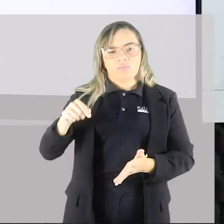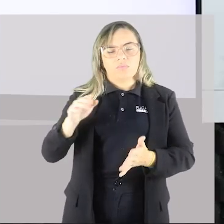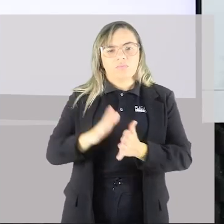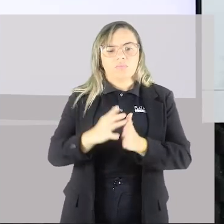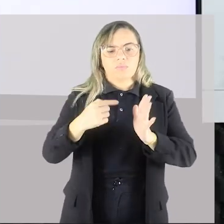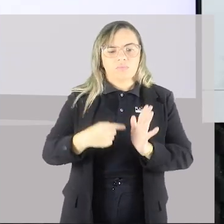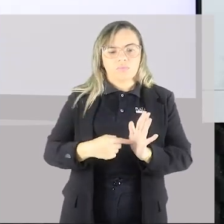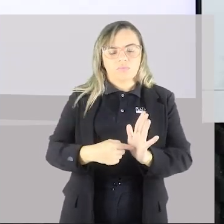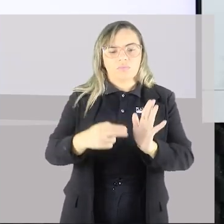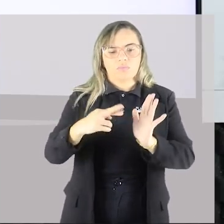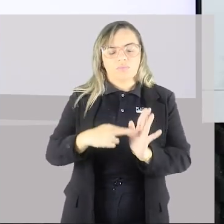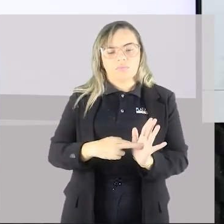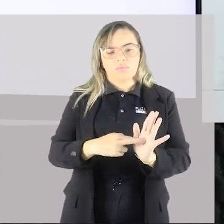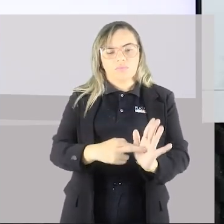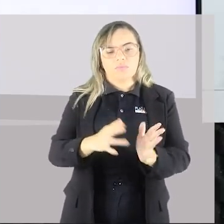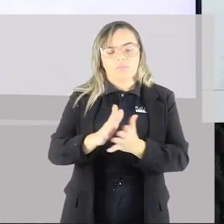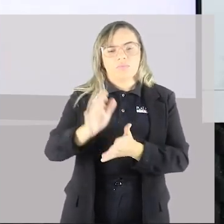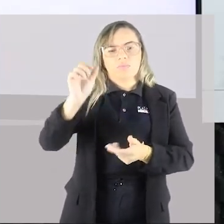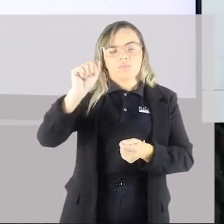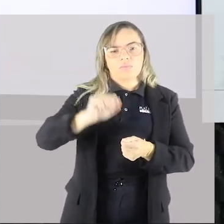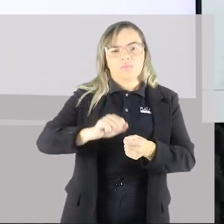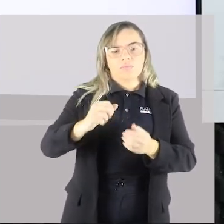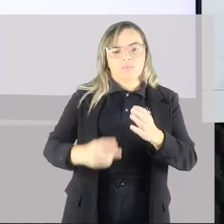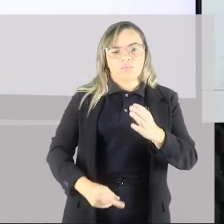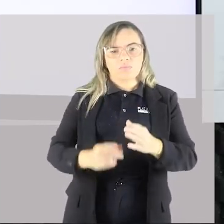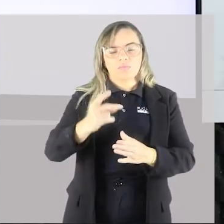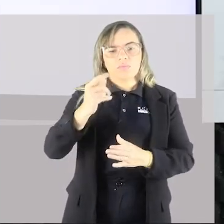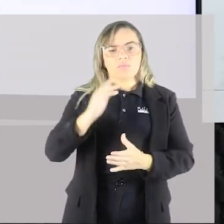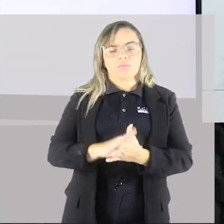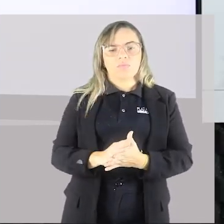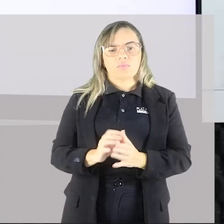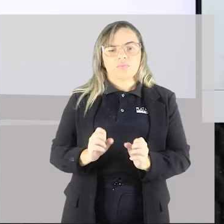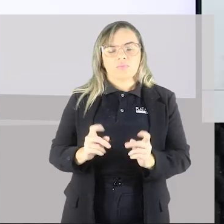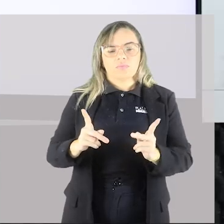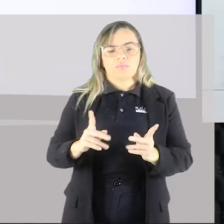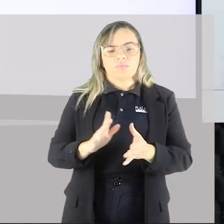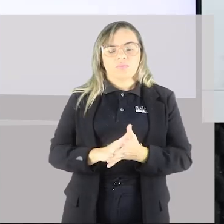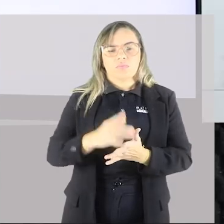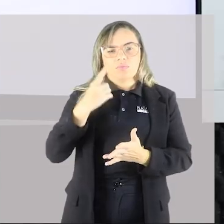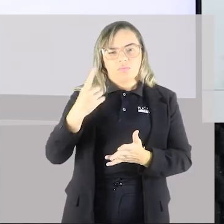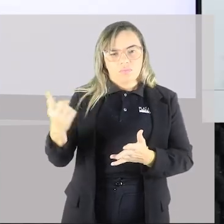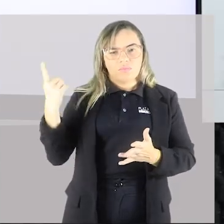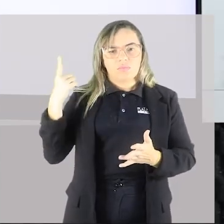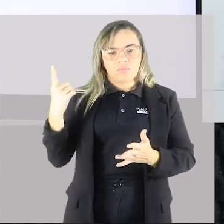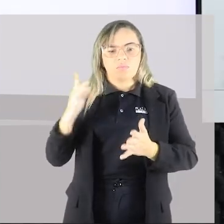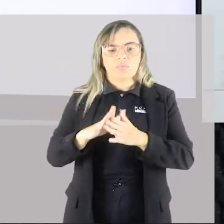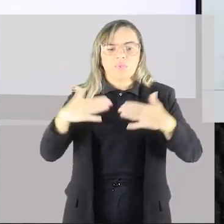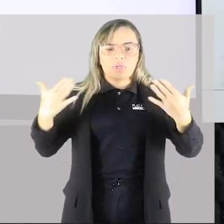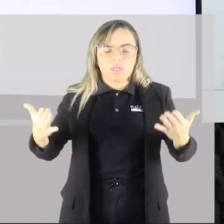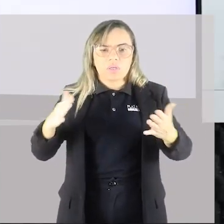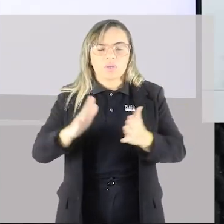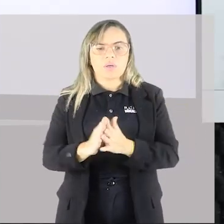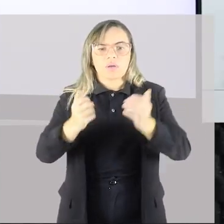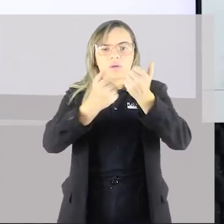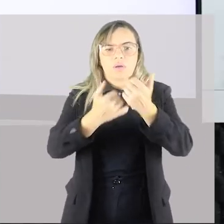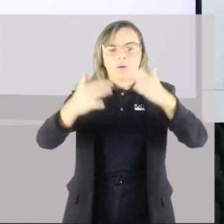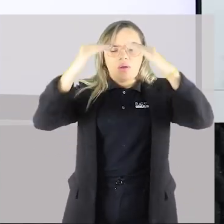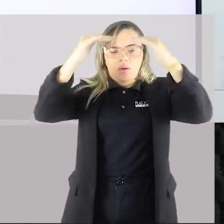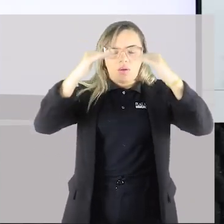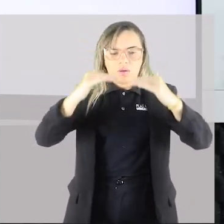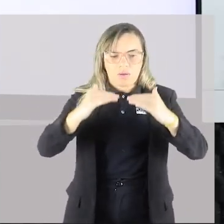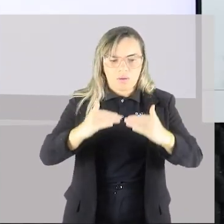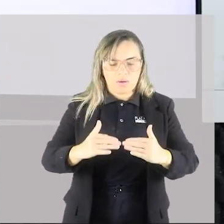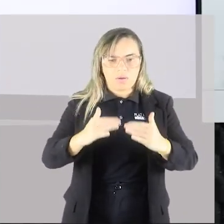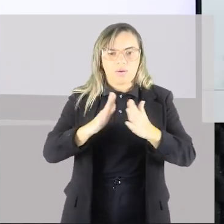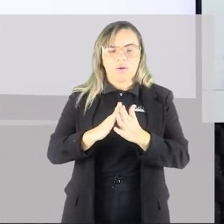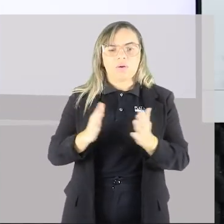modelo, do modo de produção capitalista, ok? Modo de produção capitalista, a nossa hierarquia é feita